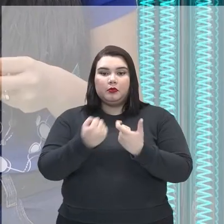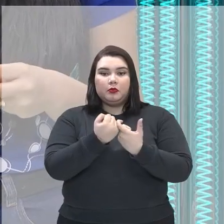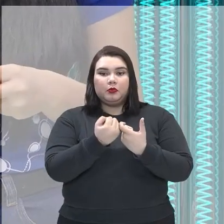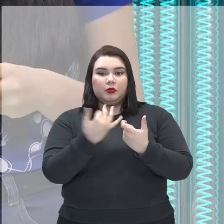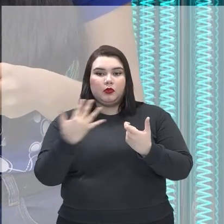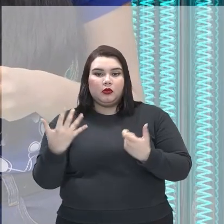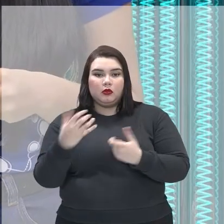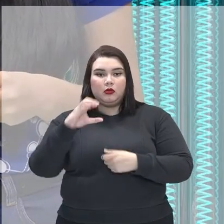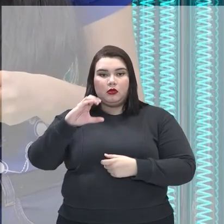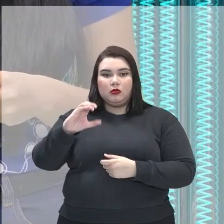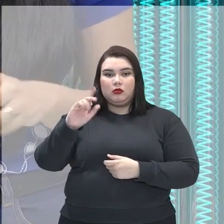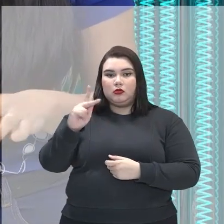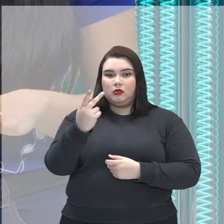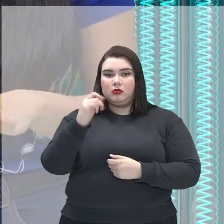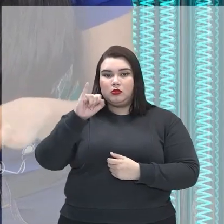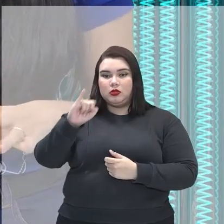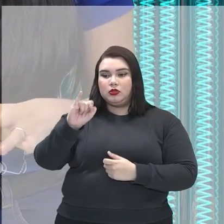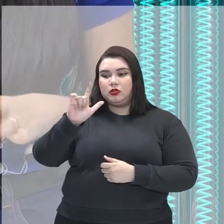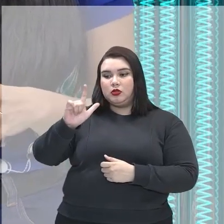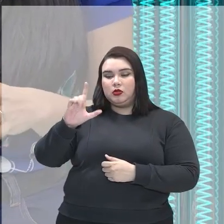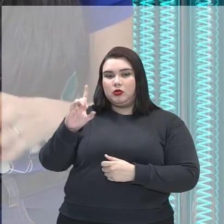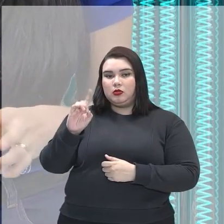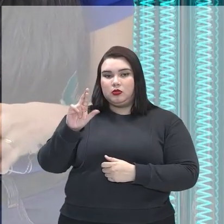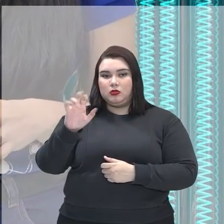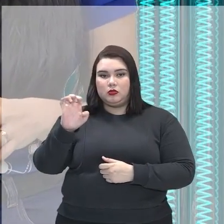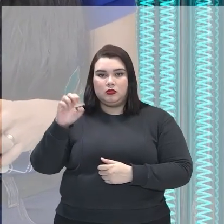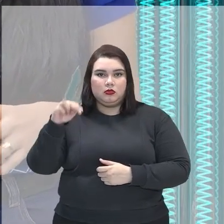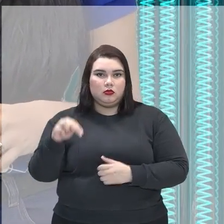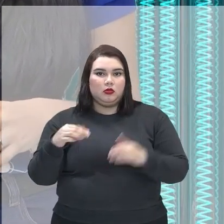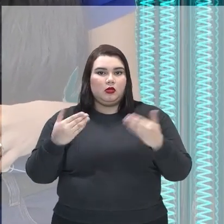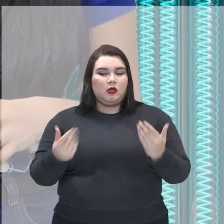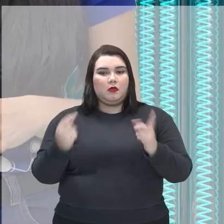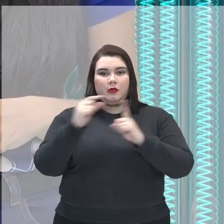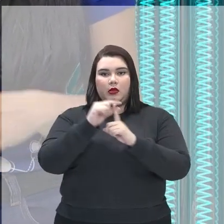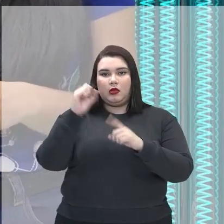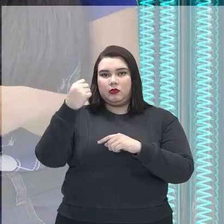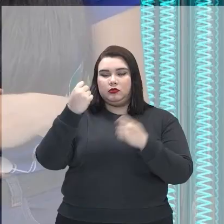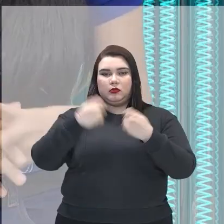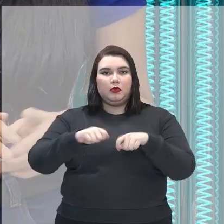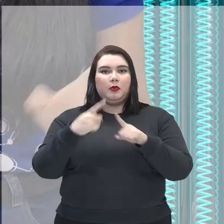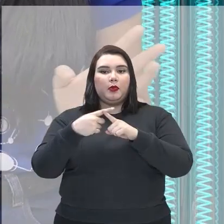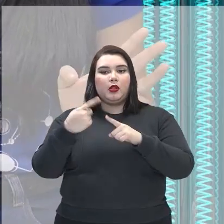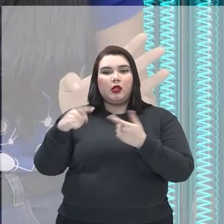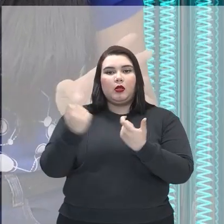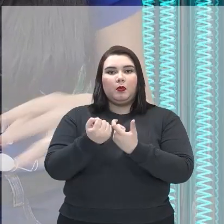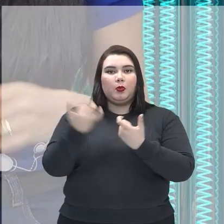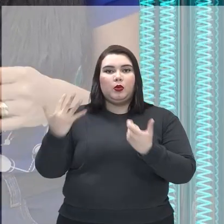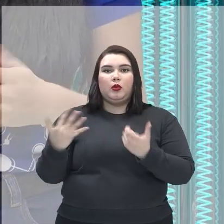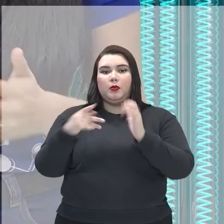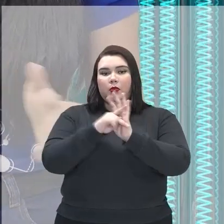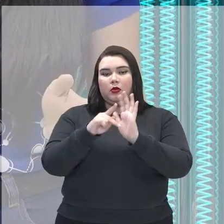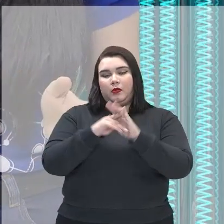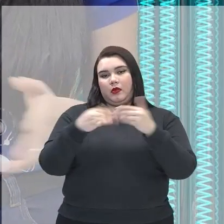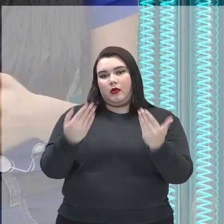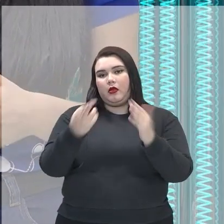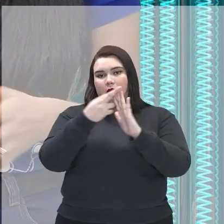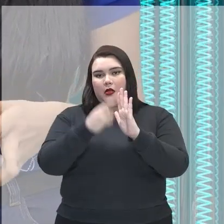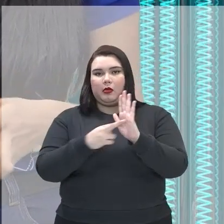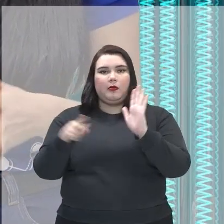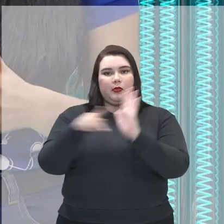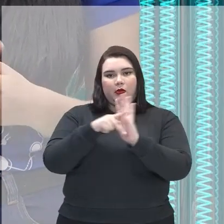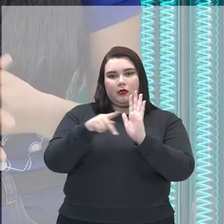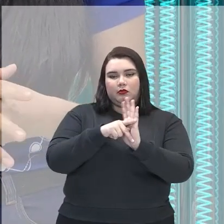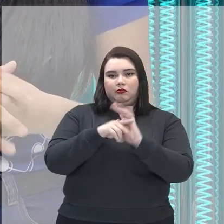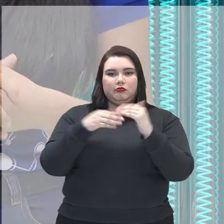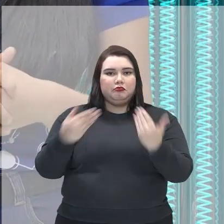Children significa crianças. Não precisa de S, a palavra já está aí no plural. E é uma regrinha, ele é irregular, então ele